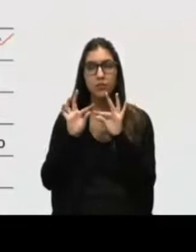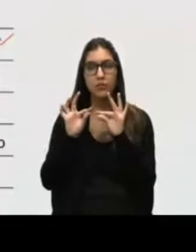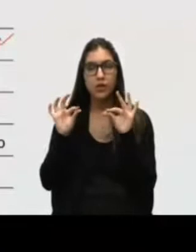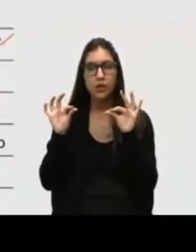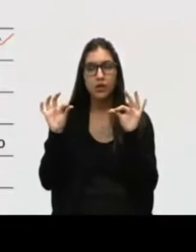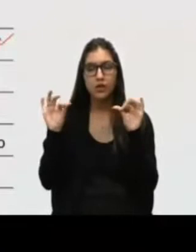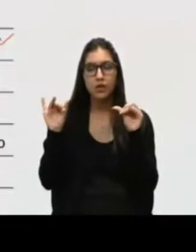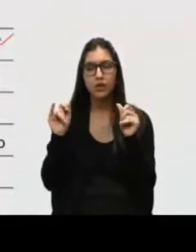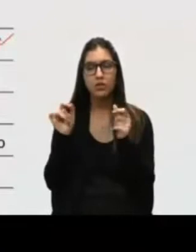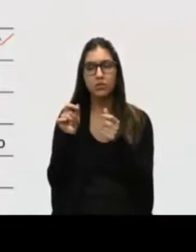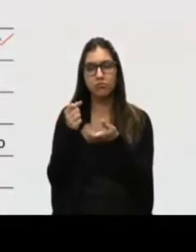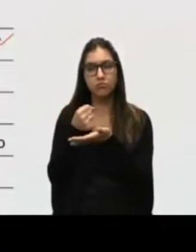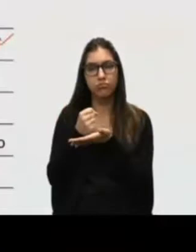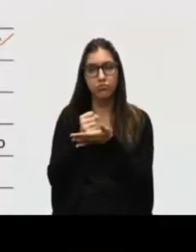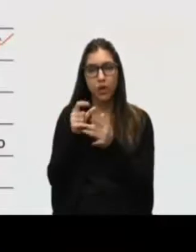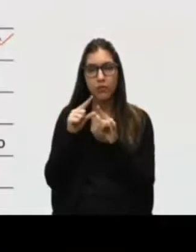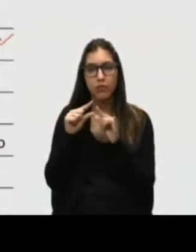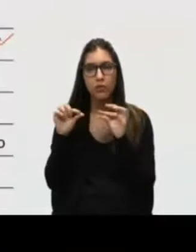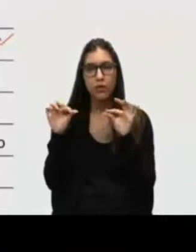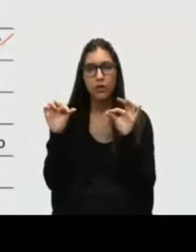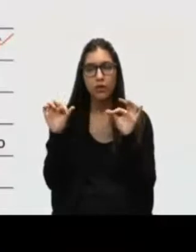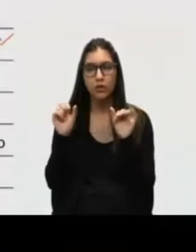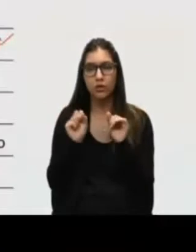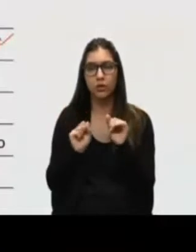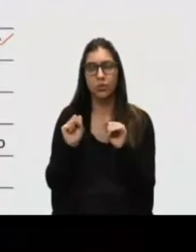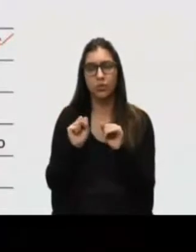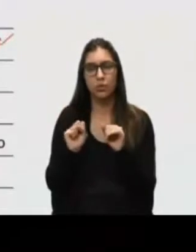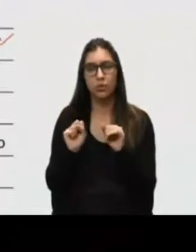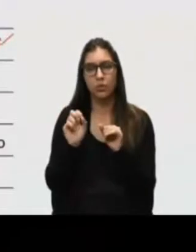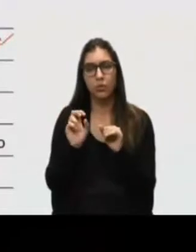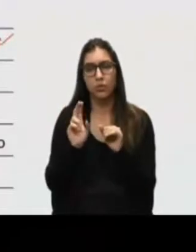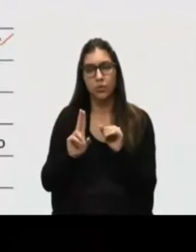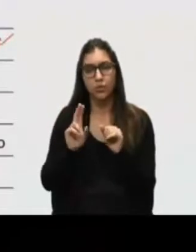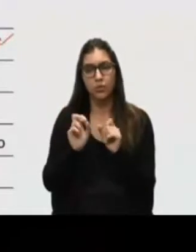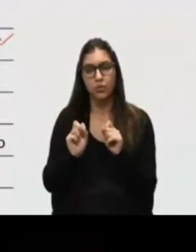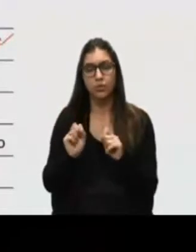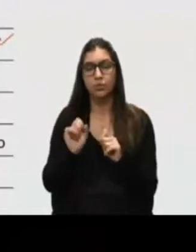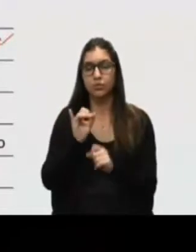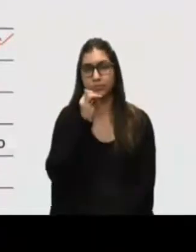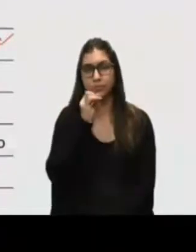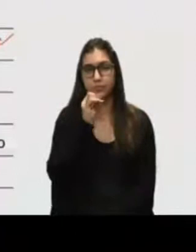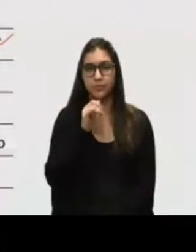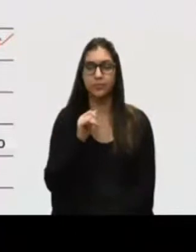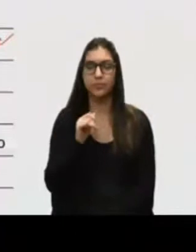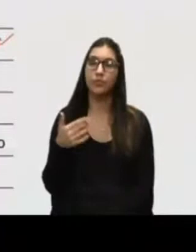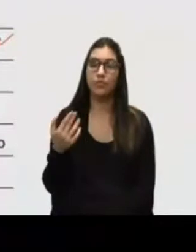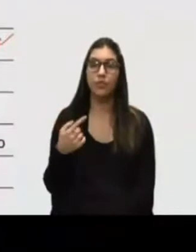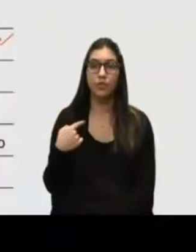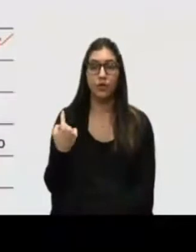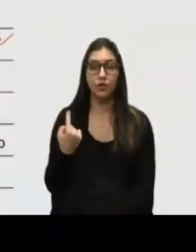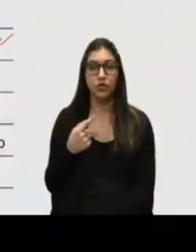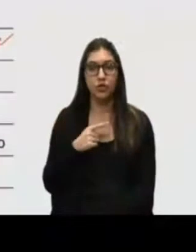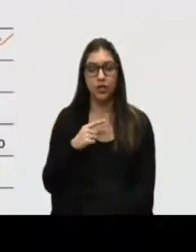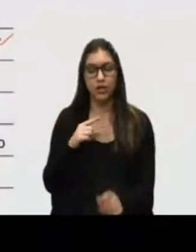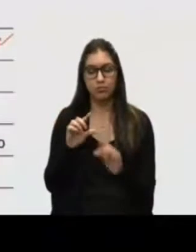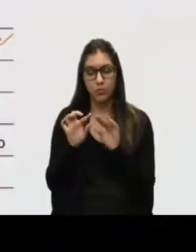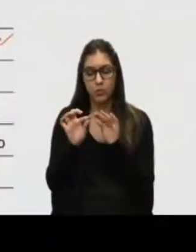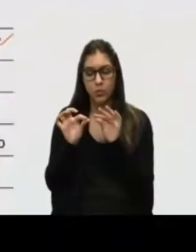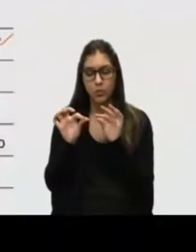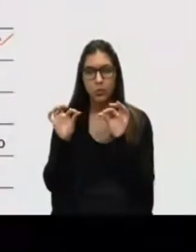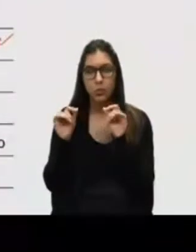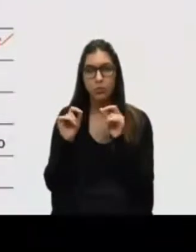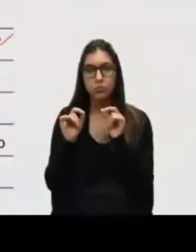pouquinho menor quando nós utilizamos um becker com um bastão de vidro, por exemplo. Então, quando a gente tem aí essa granulometria um